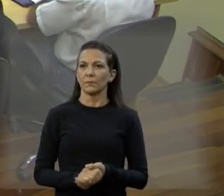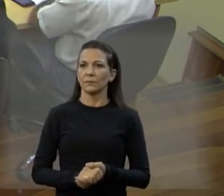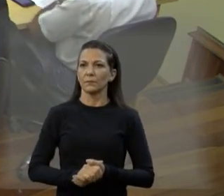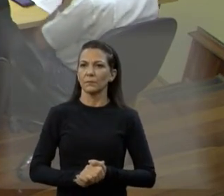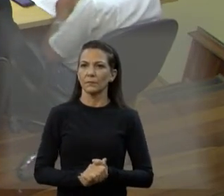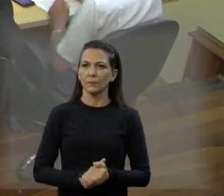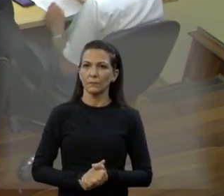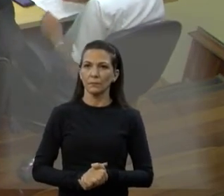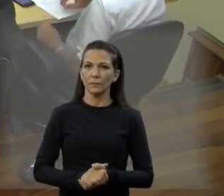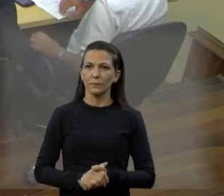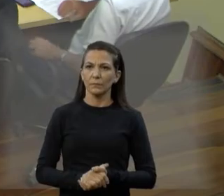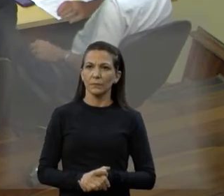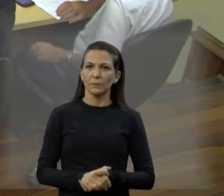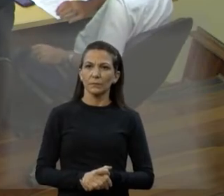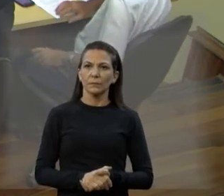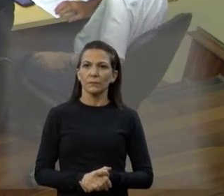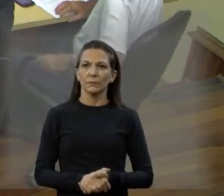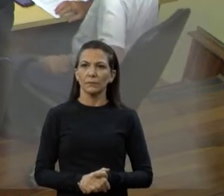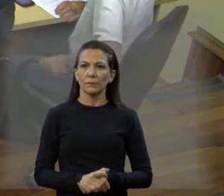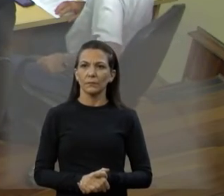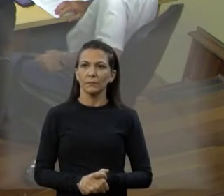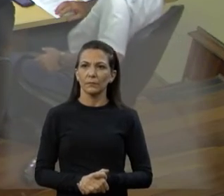E aí